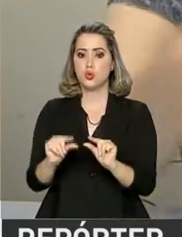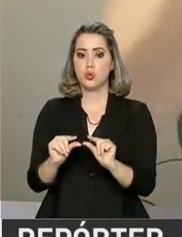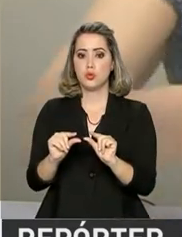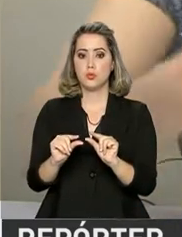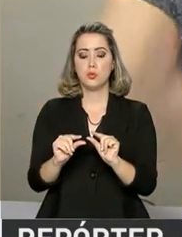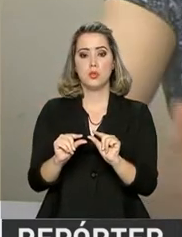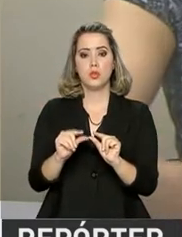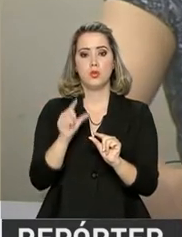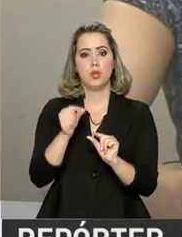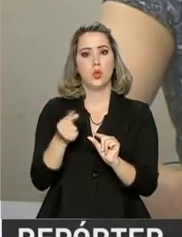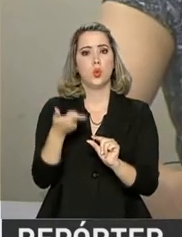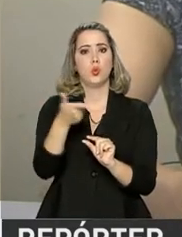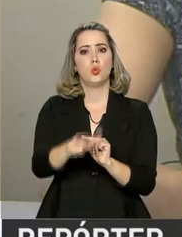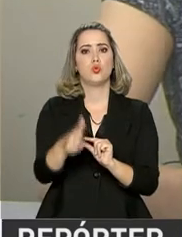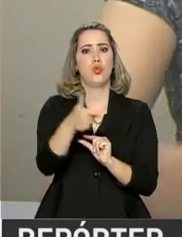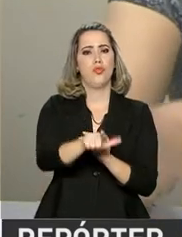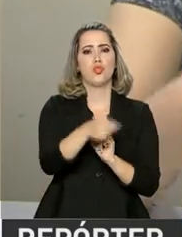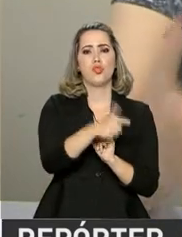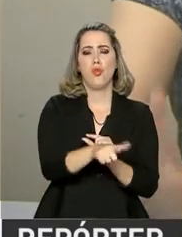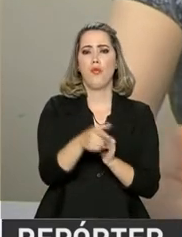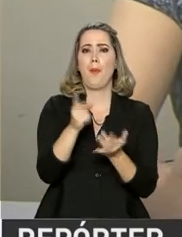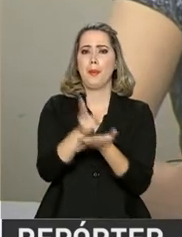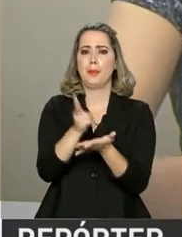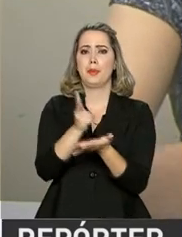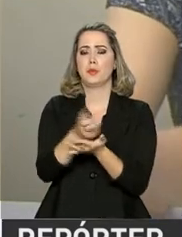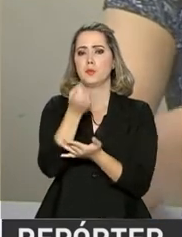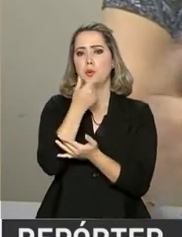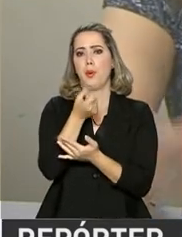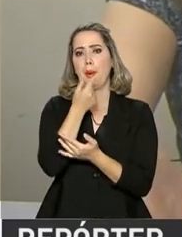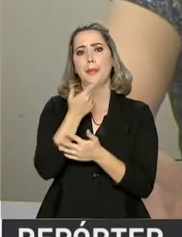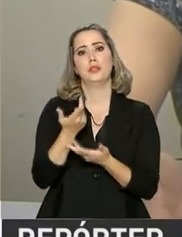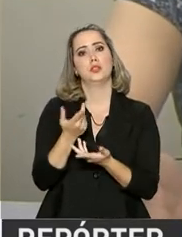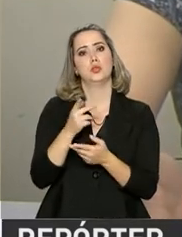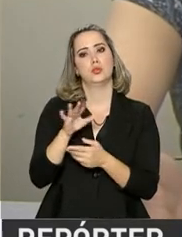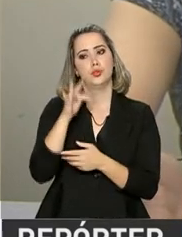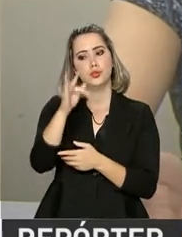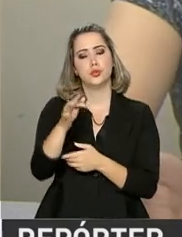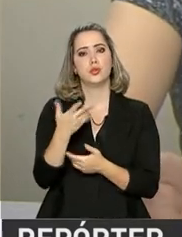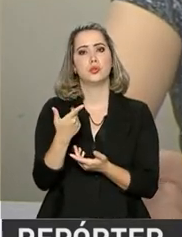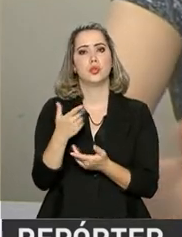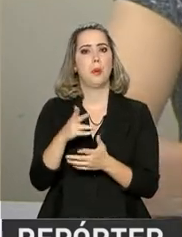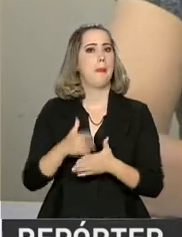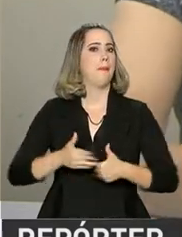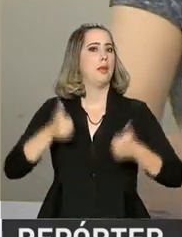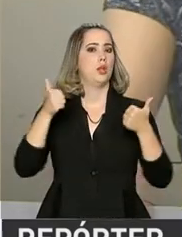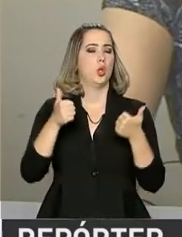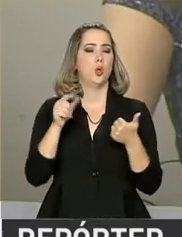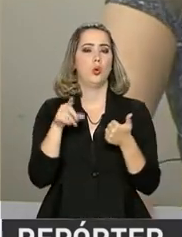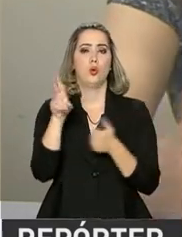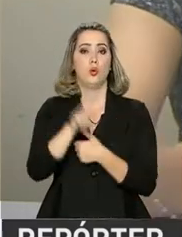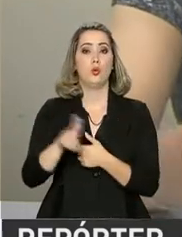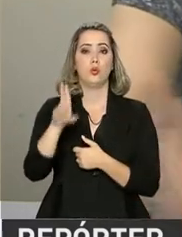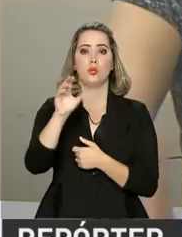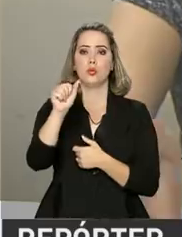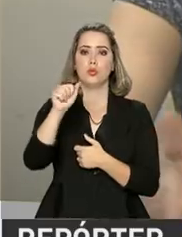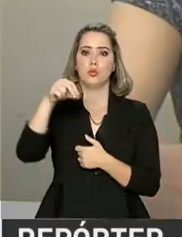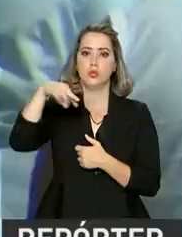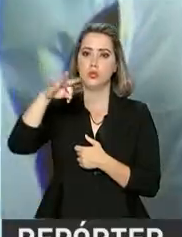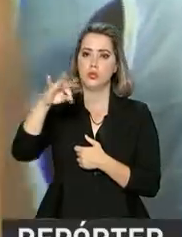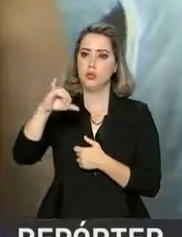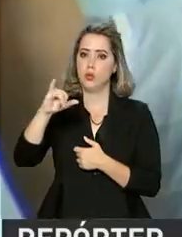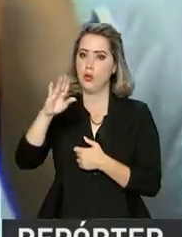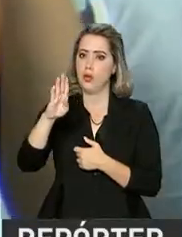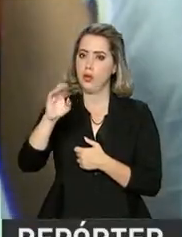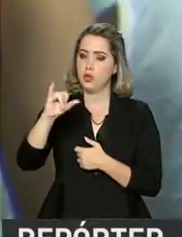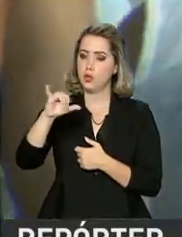as pessoas não reutilizarem. Fazer uma campanha para as pessoas usarem melhor o antibiótico, fazer o tratamento direitinho até o final.